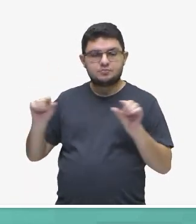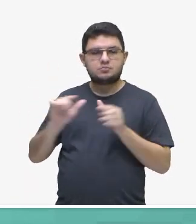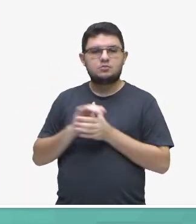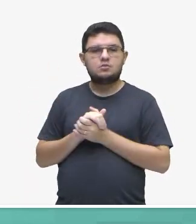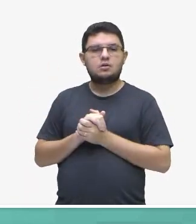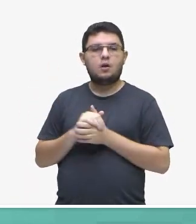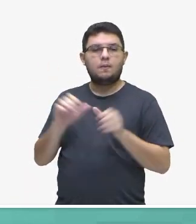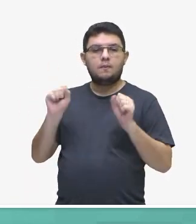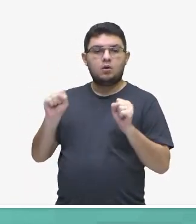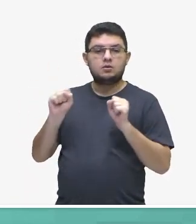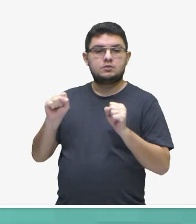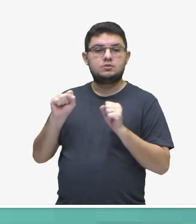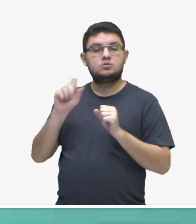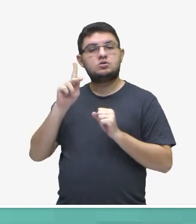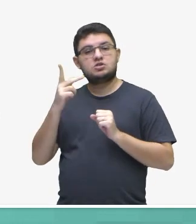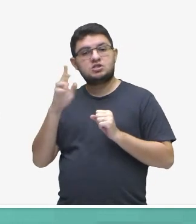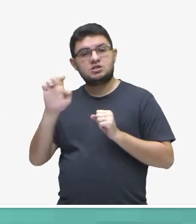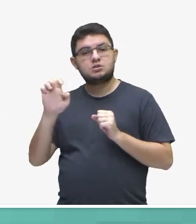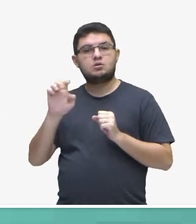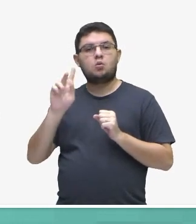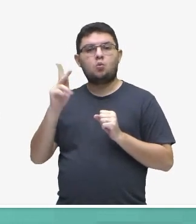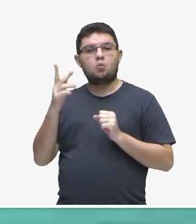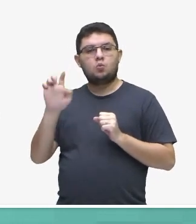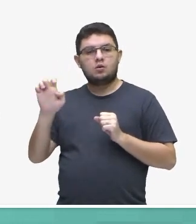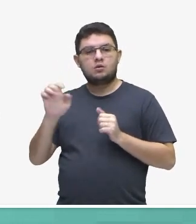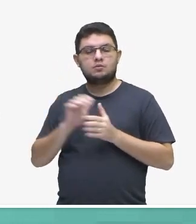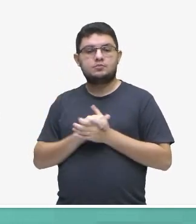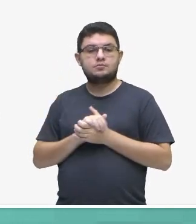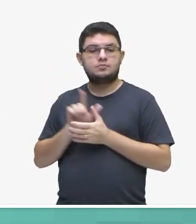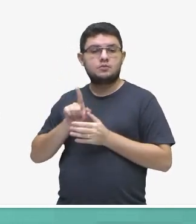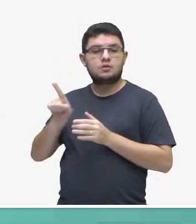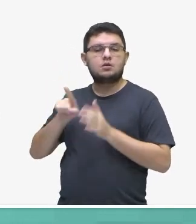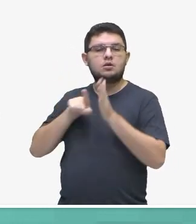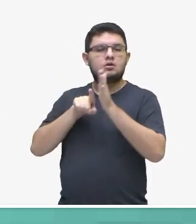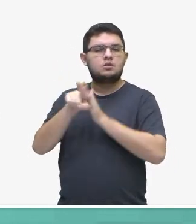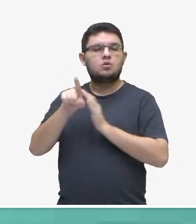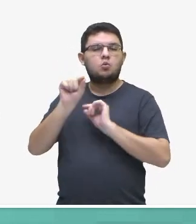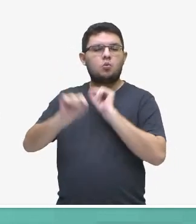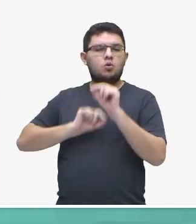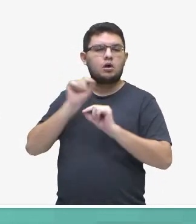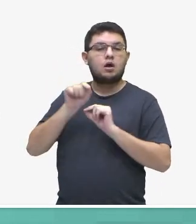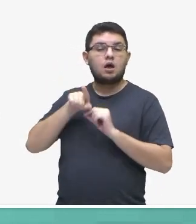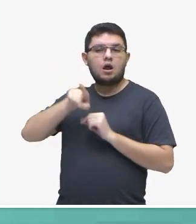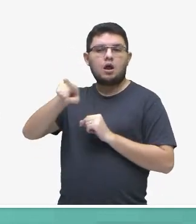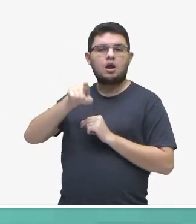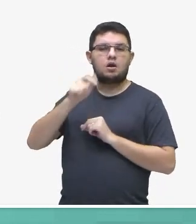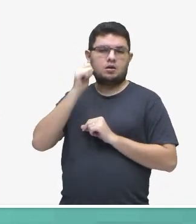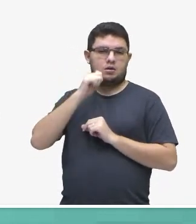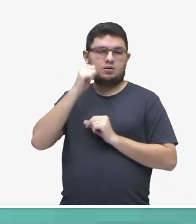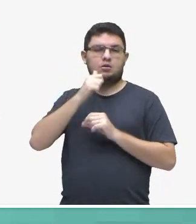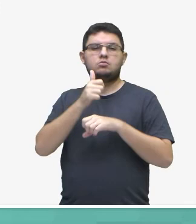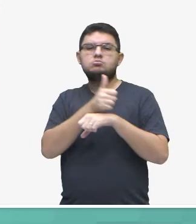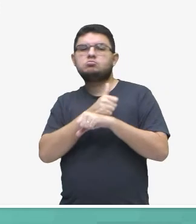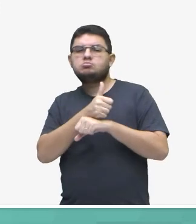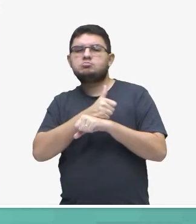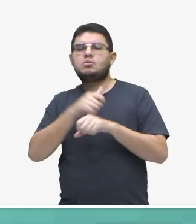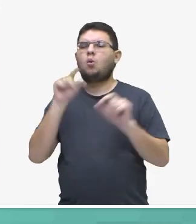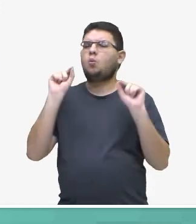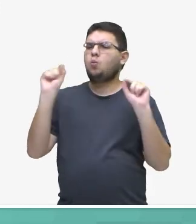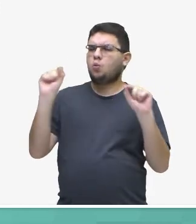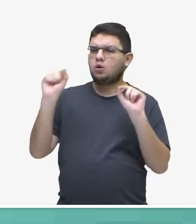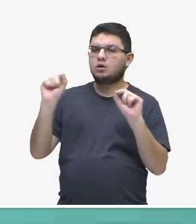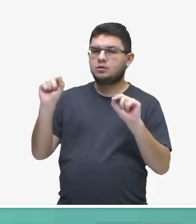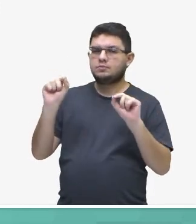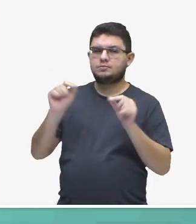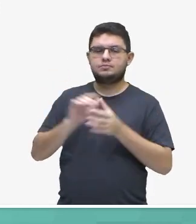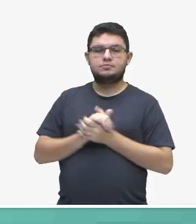ela faz, no sentido de qual é a profissão dela. What does she do? What does he do? Quando eu pergunto assim, eu quero